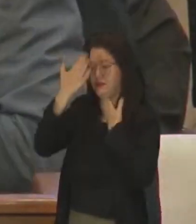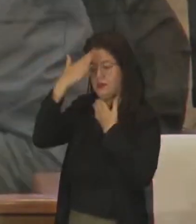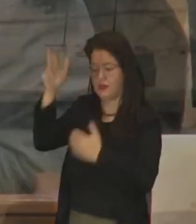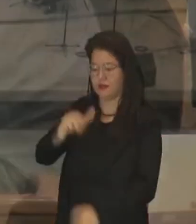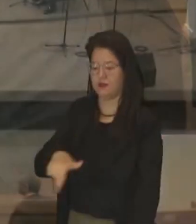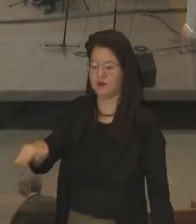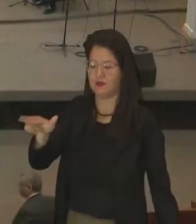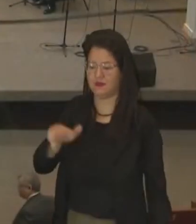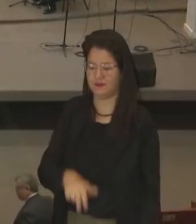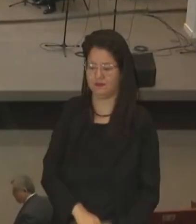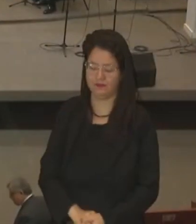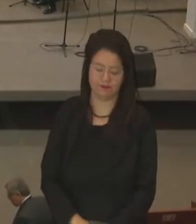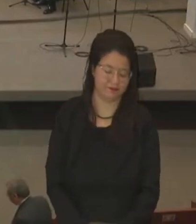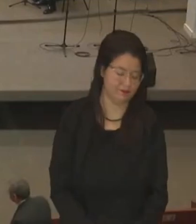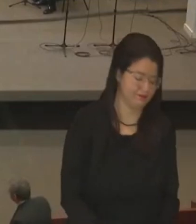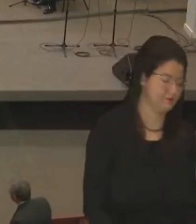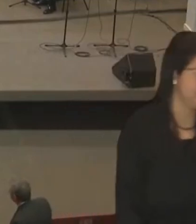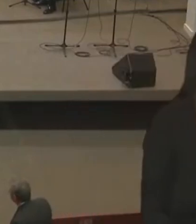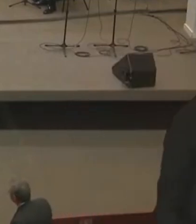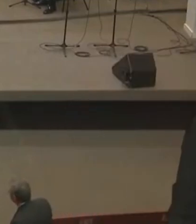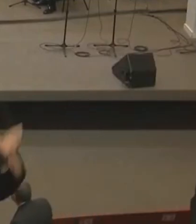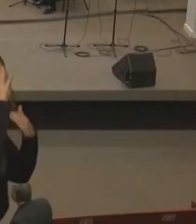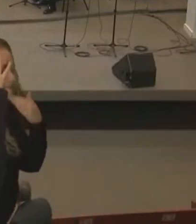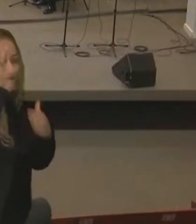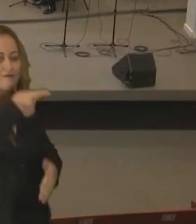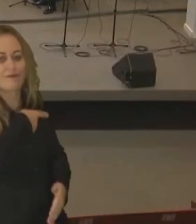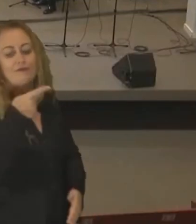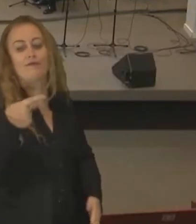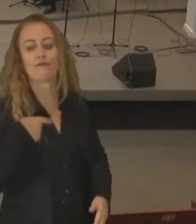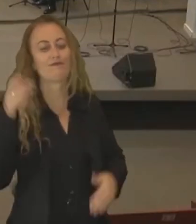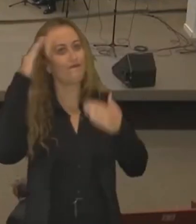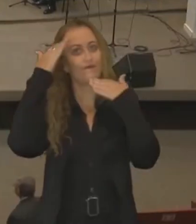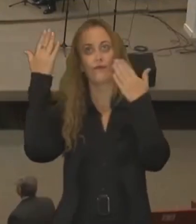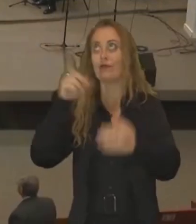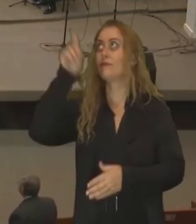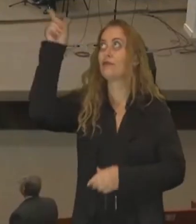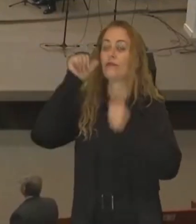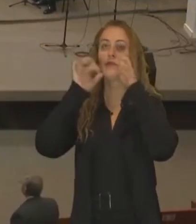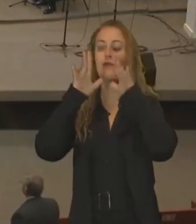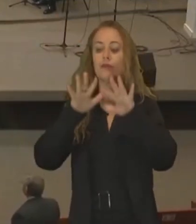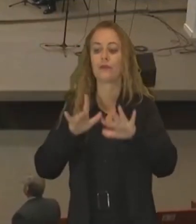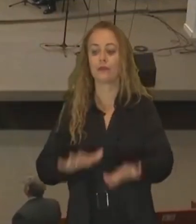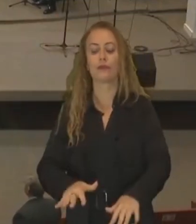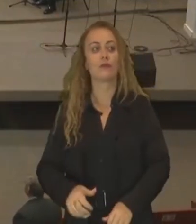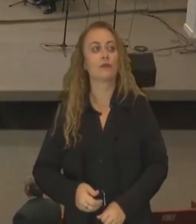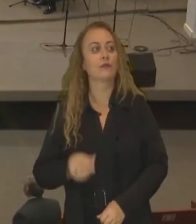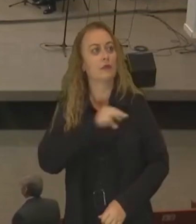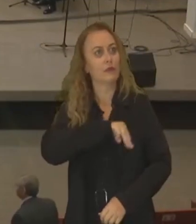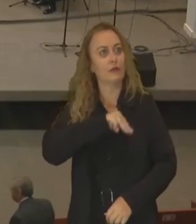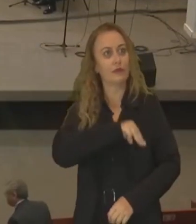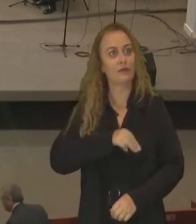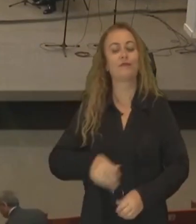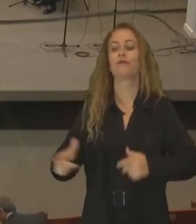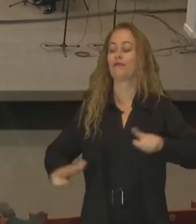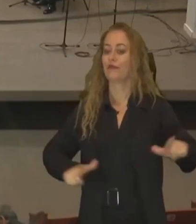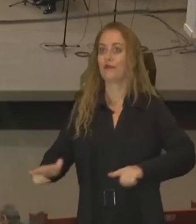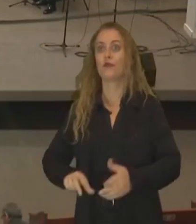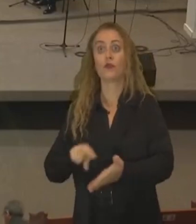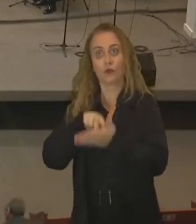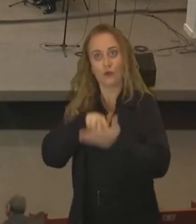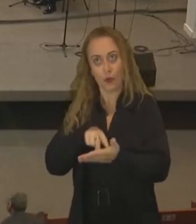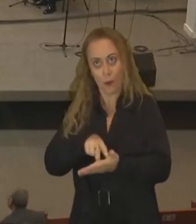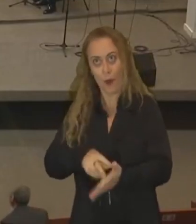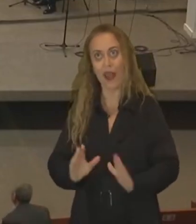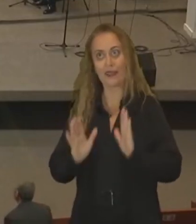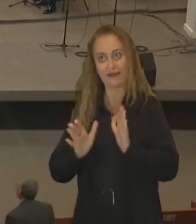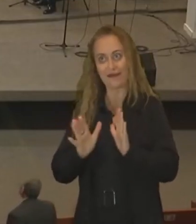irmãos. Obrigado, pastor Werner, muito obrigado, que Deus o abençoe no seu ministério, no seu trabalho. Fiquem de pé, irmãos,